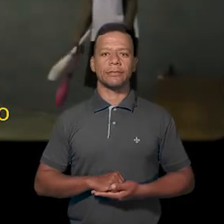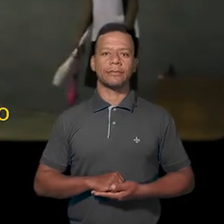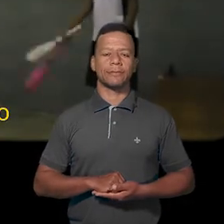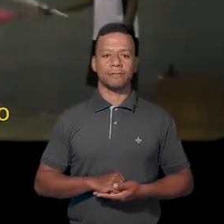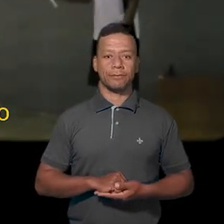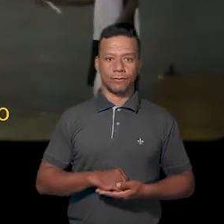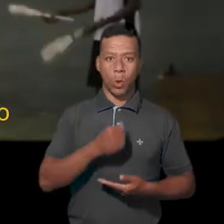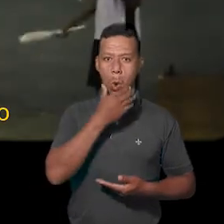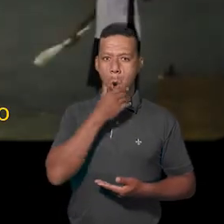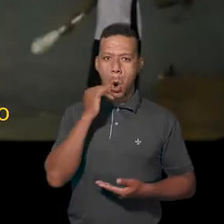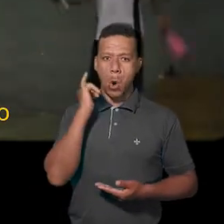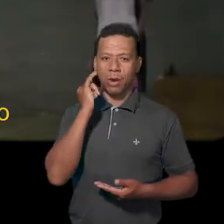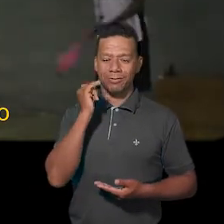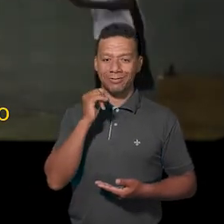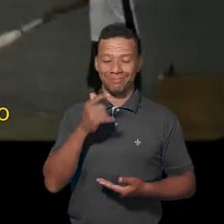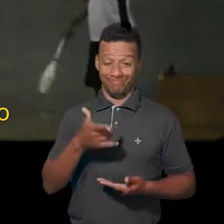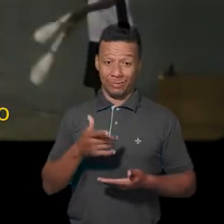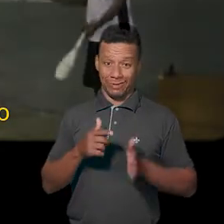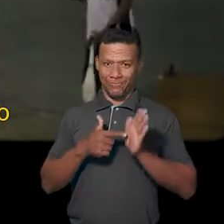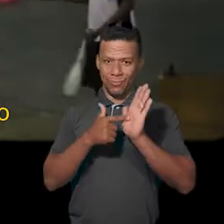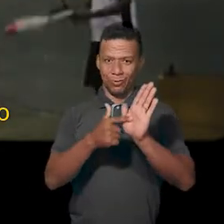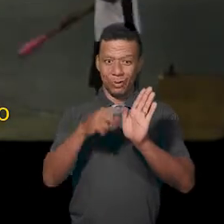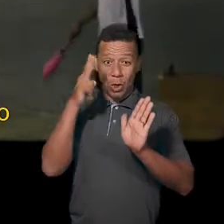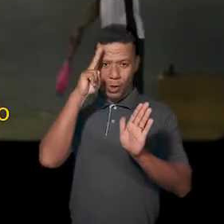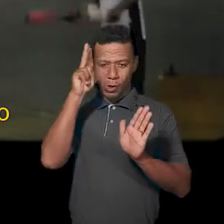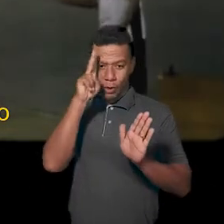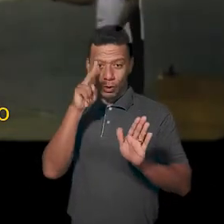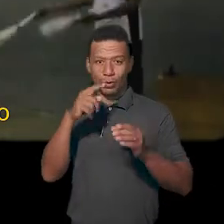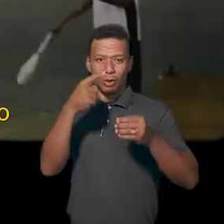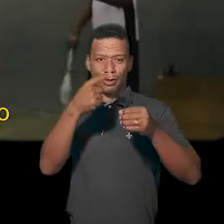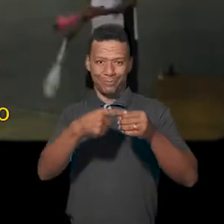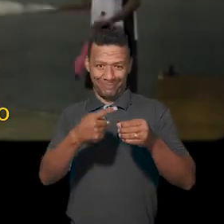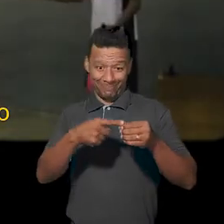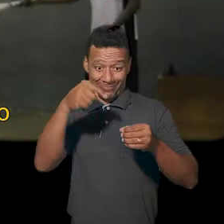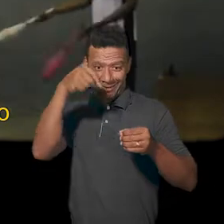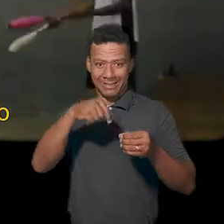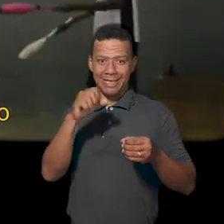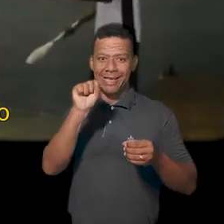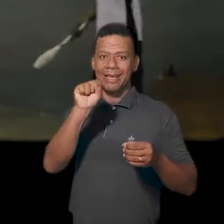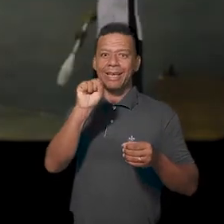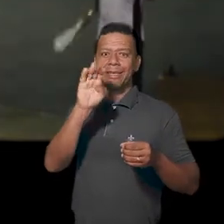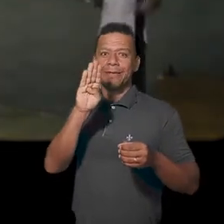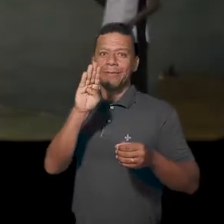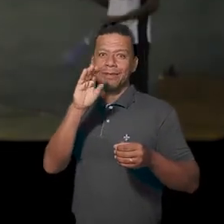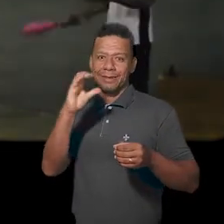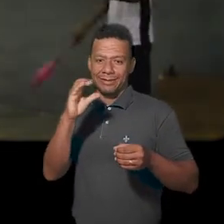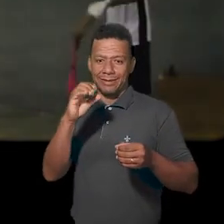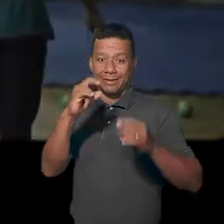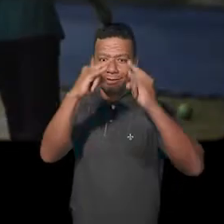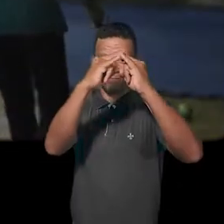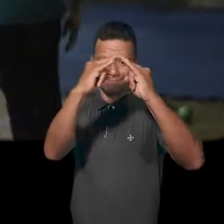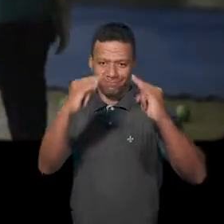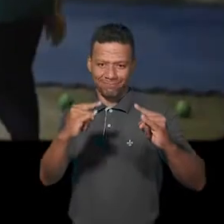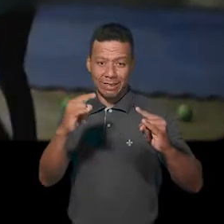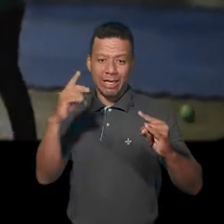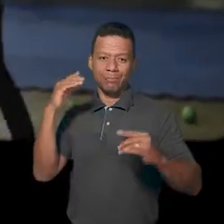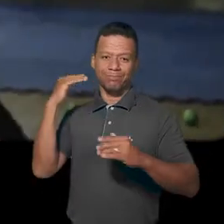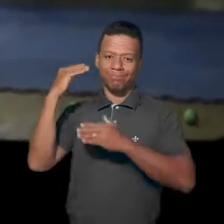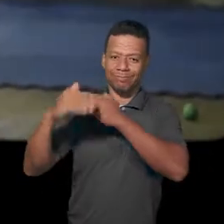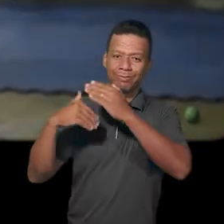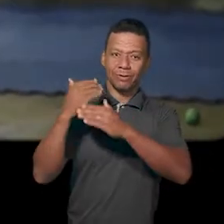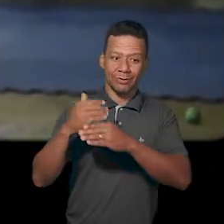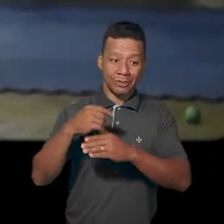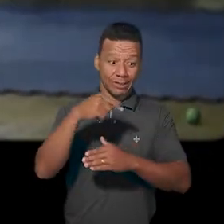E para falar da história do circo em São Bernardo, é quase impossível não falar de um espaço que teve e tem extrema